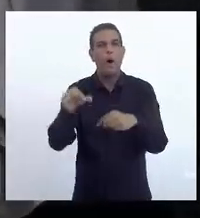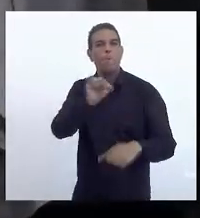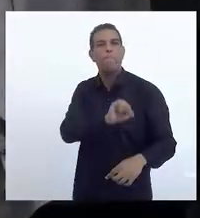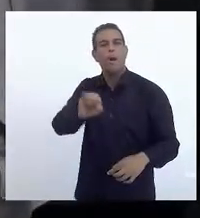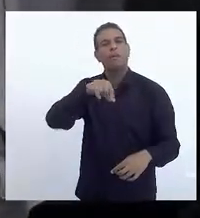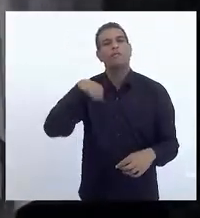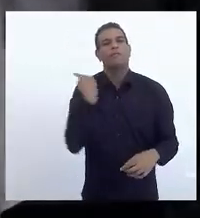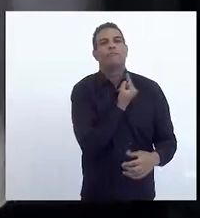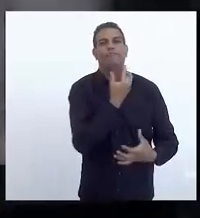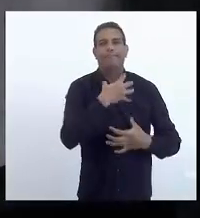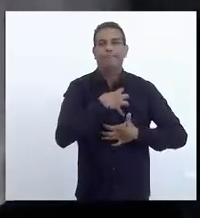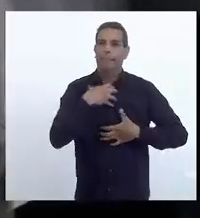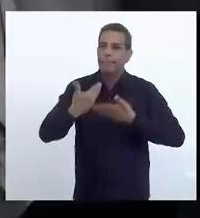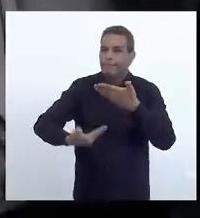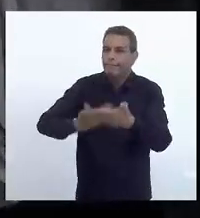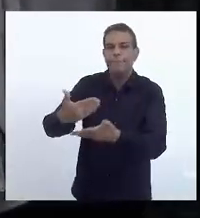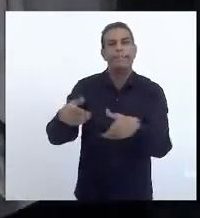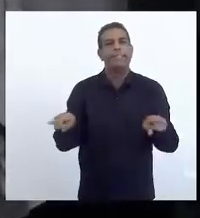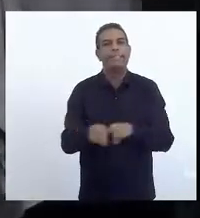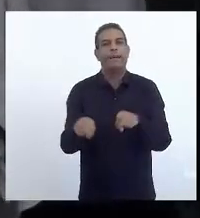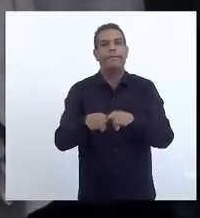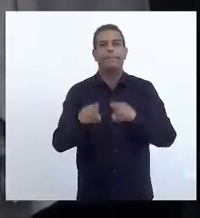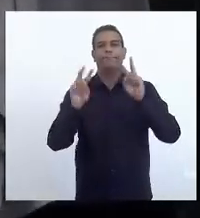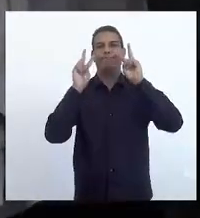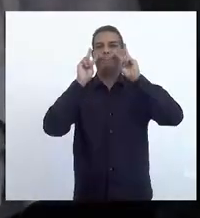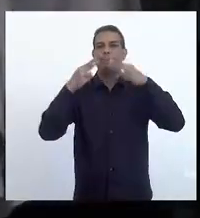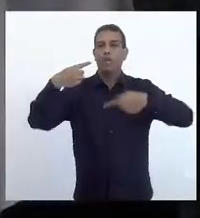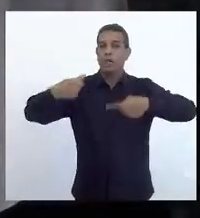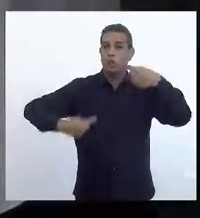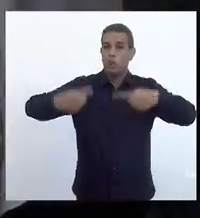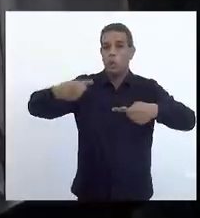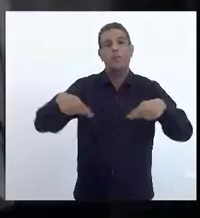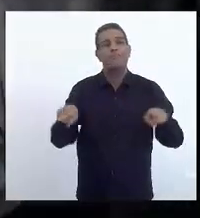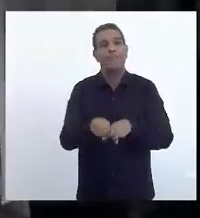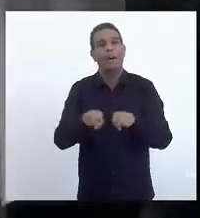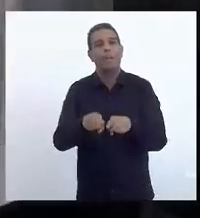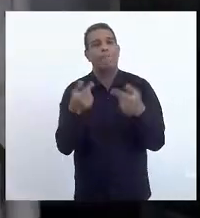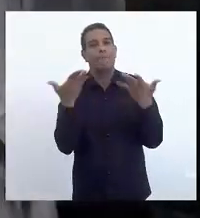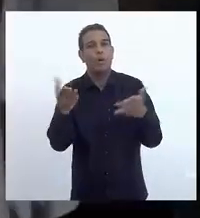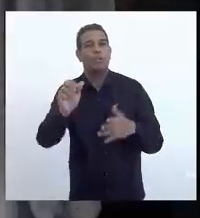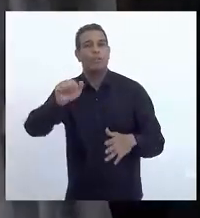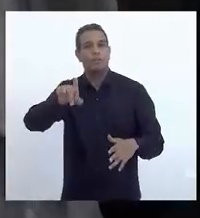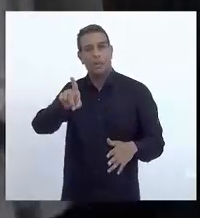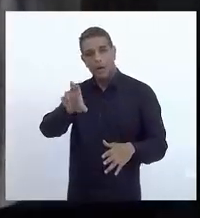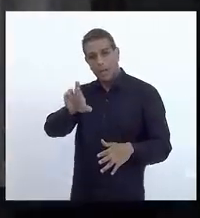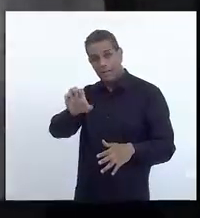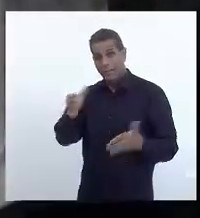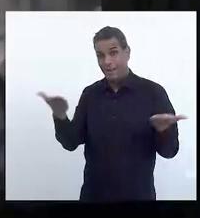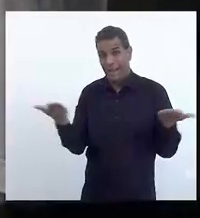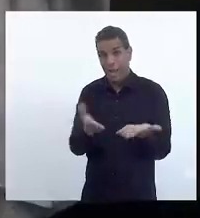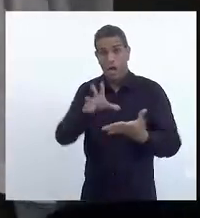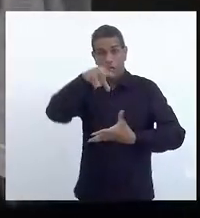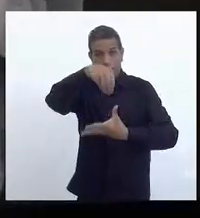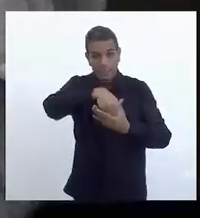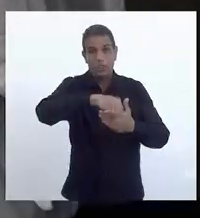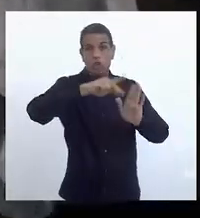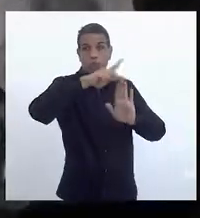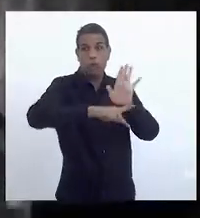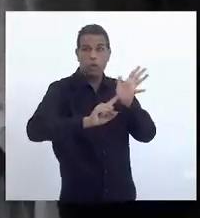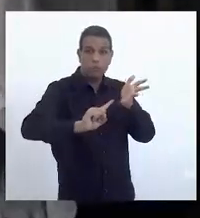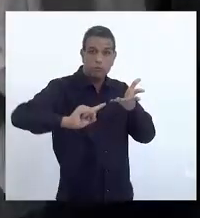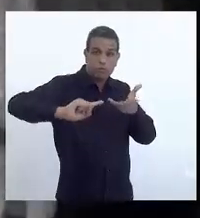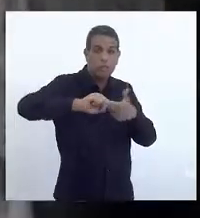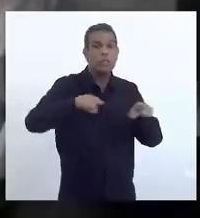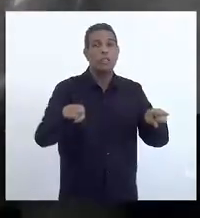importante, com muitos avanços, e institui uma política. E, além disso, André, aparece agora no projeto já uma